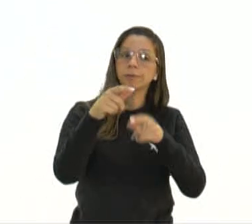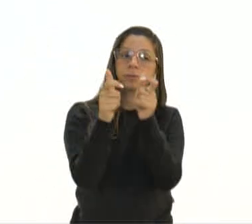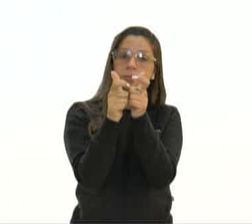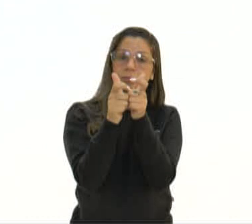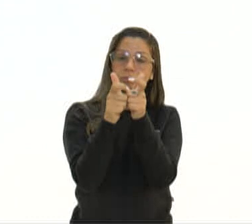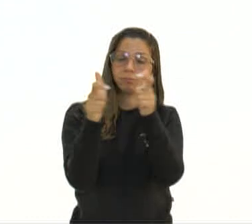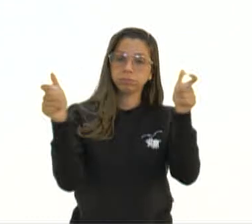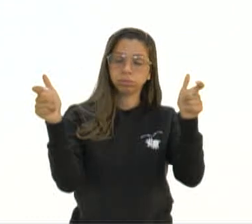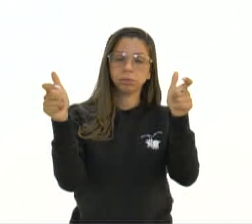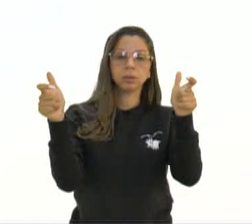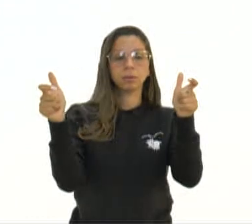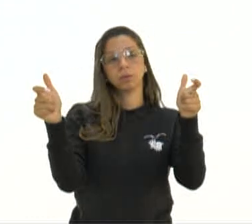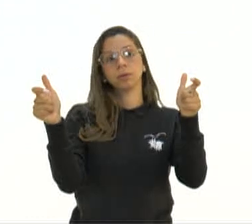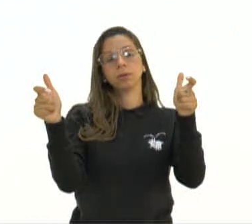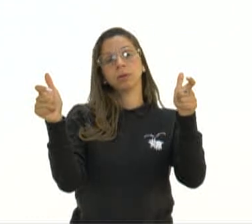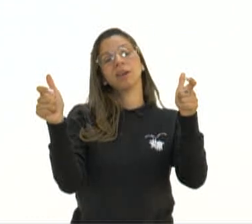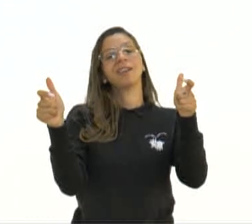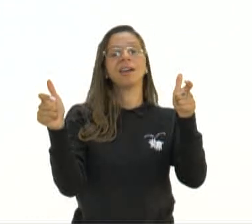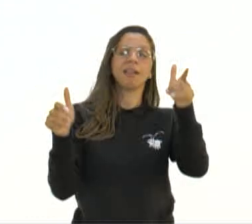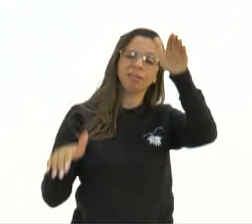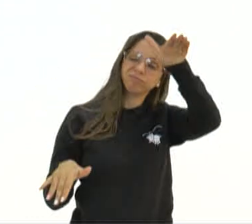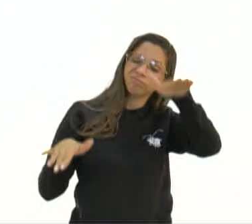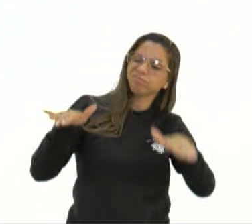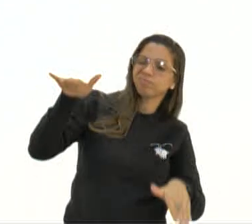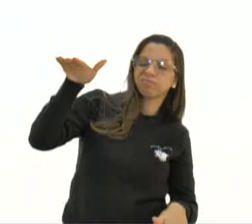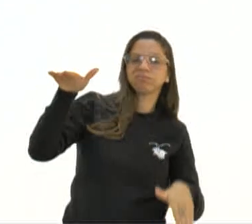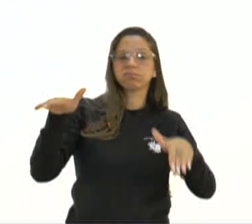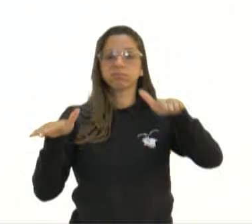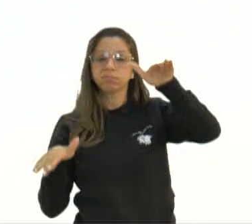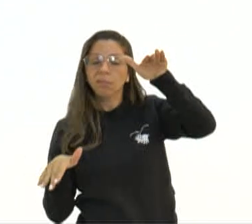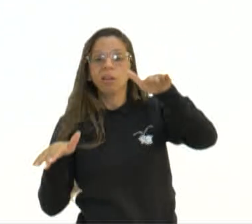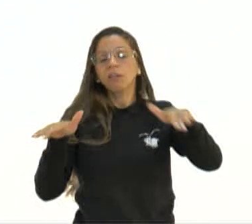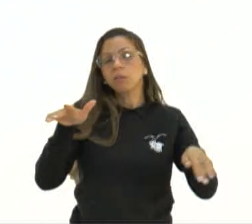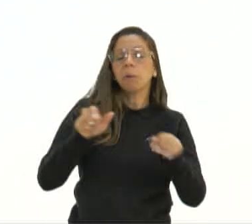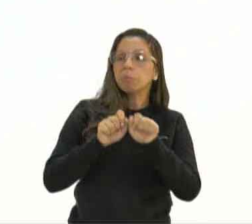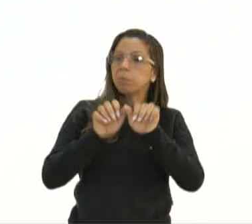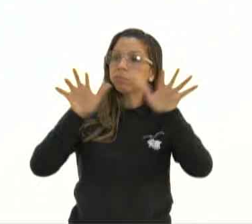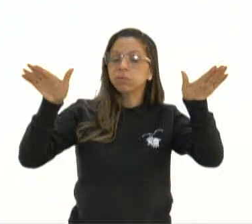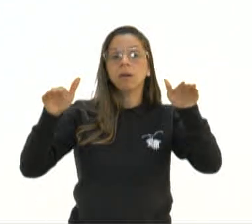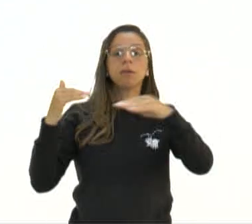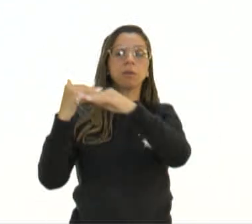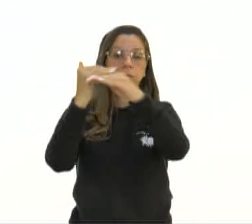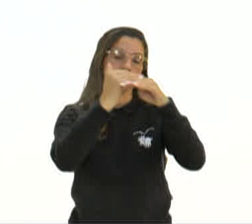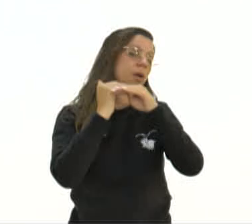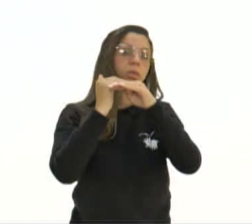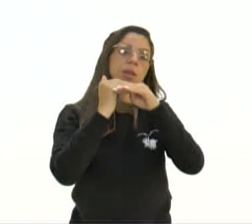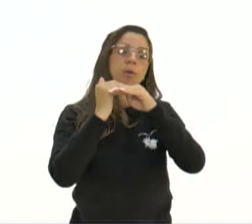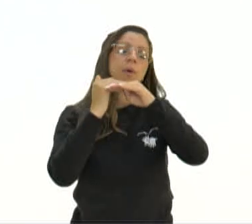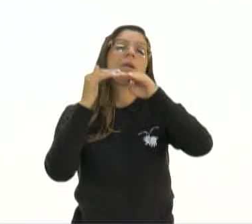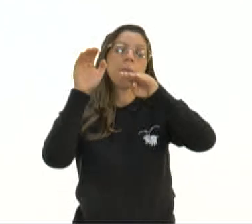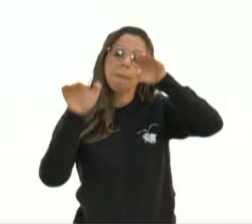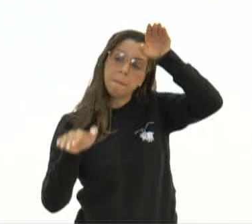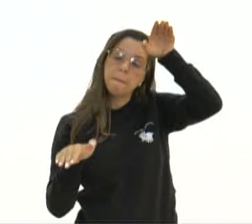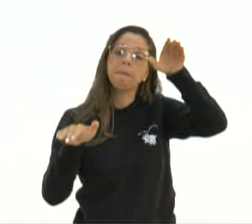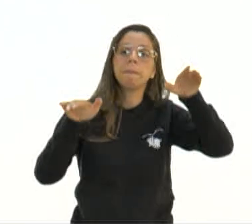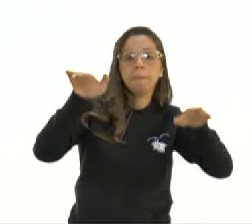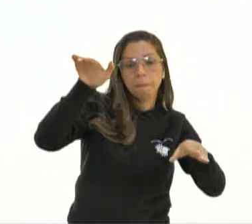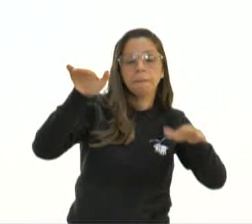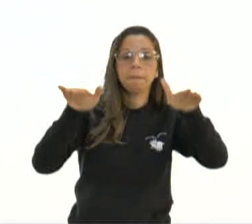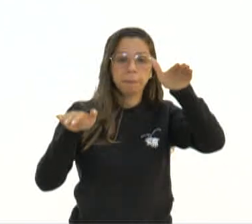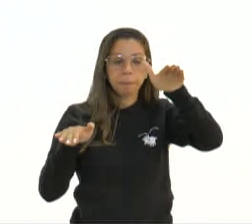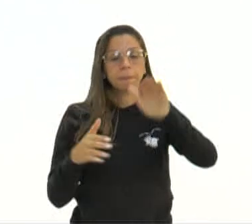ela é rarefeita, é irregular aqui. Ela não se distribui uniformemente. Algumas questões de ordem